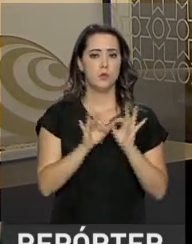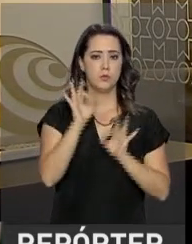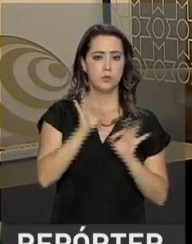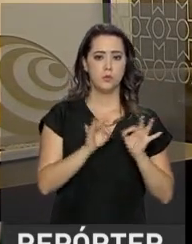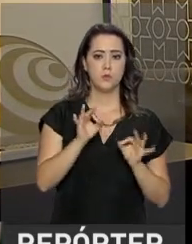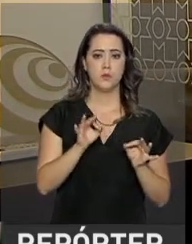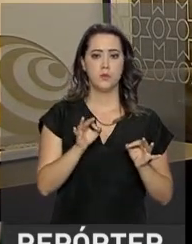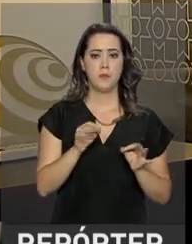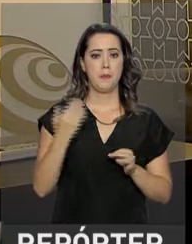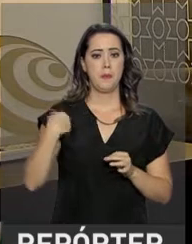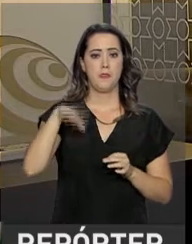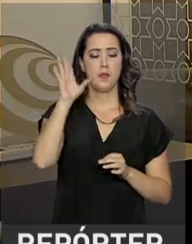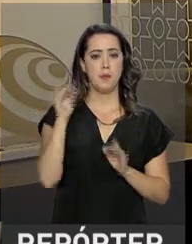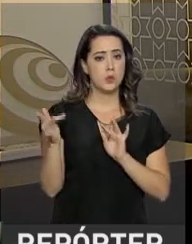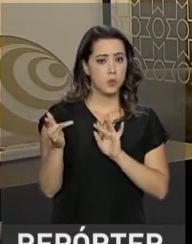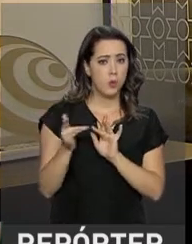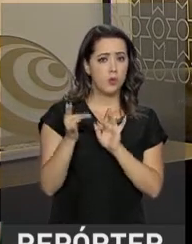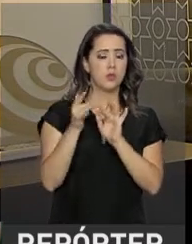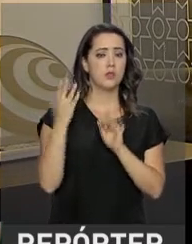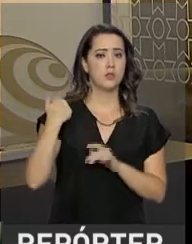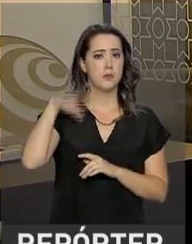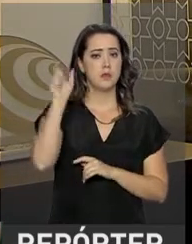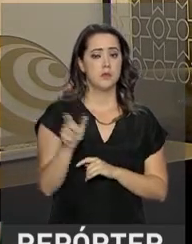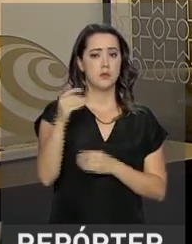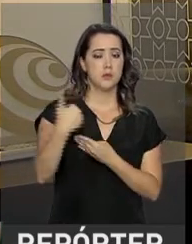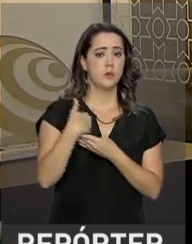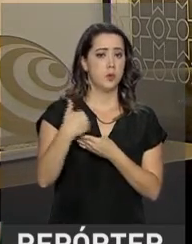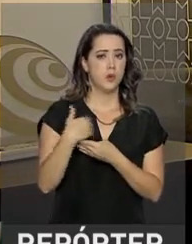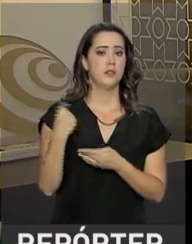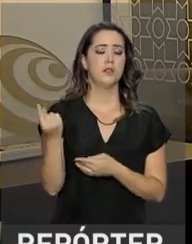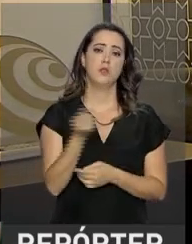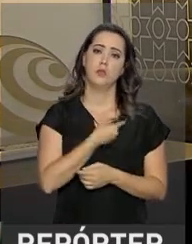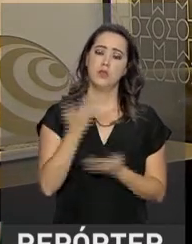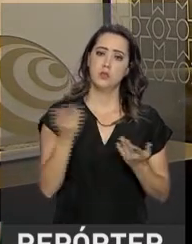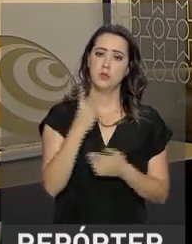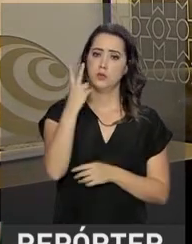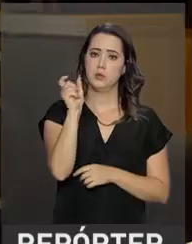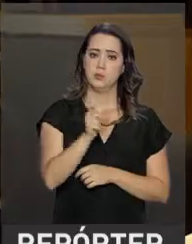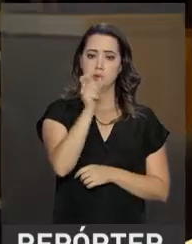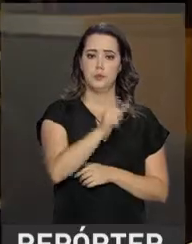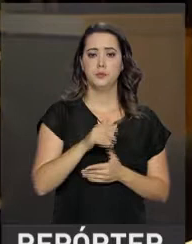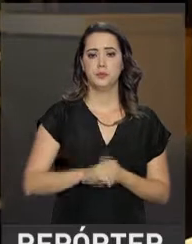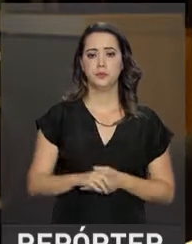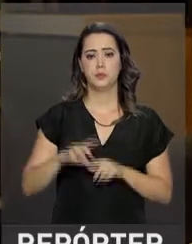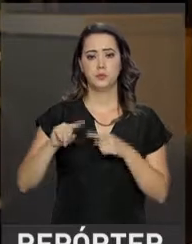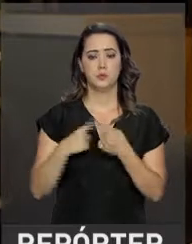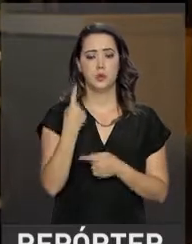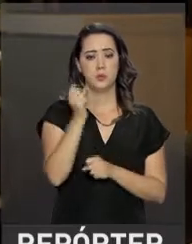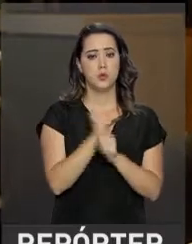ter mais contatos e ter mais clientes procurando a imobiliária, estamos agora com 2 recepcionistas. Depois de